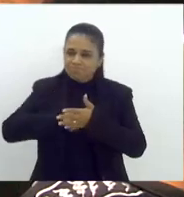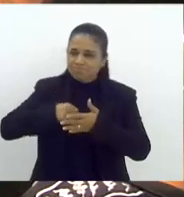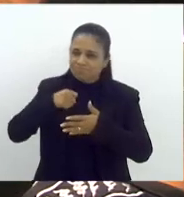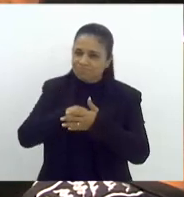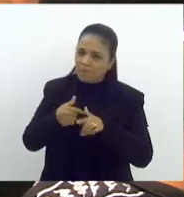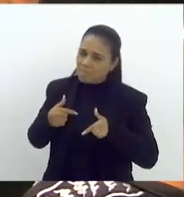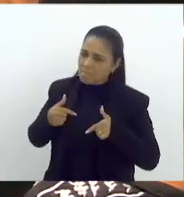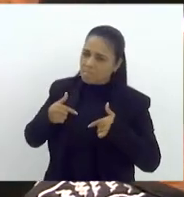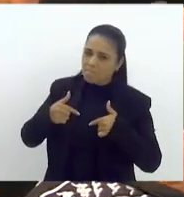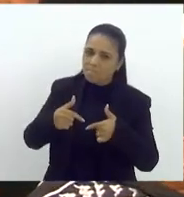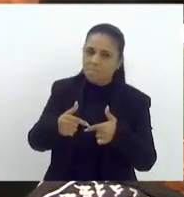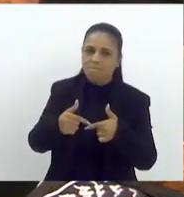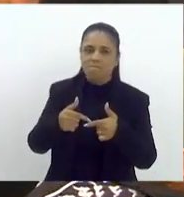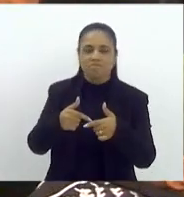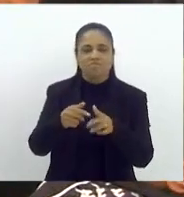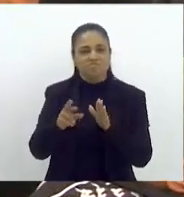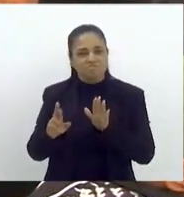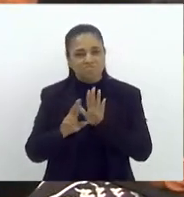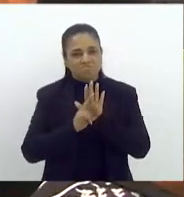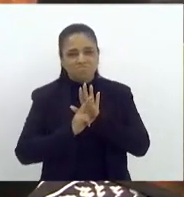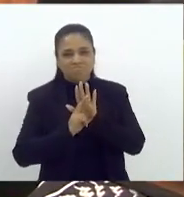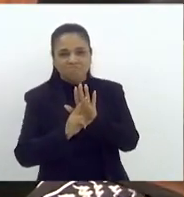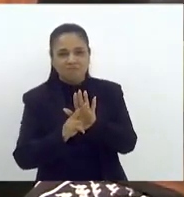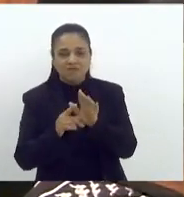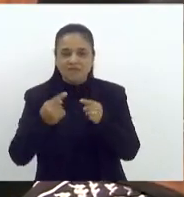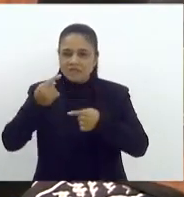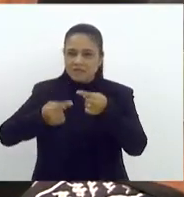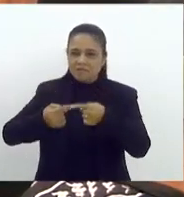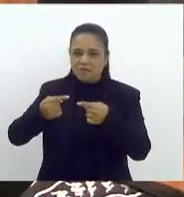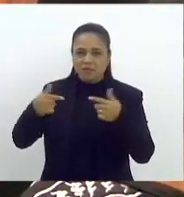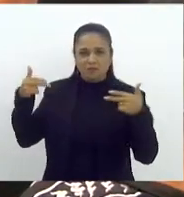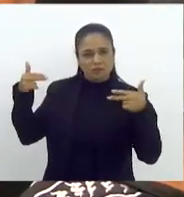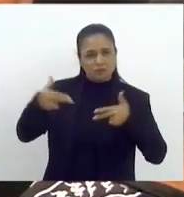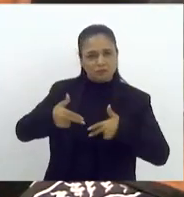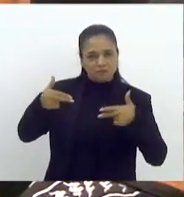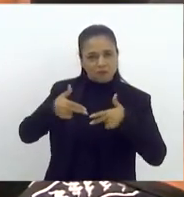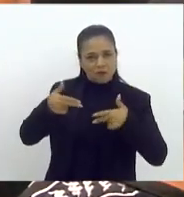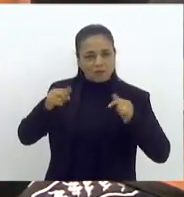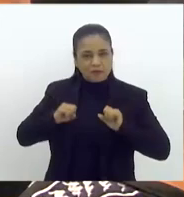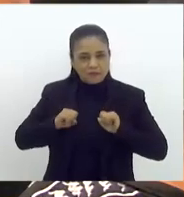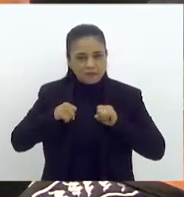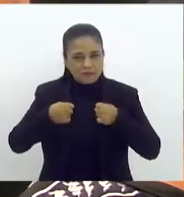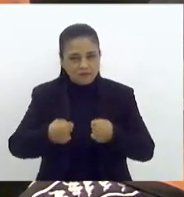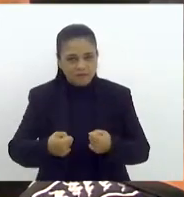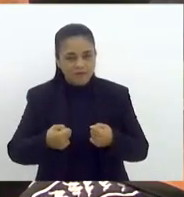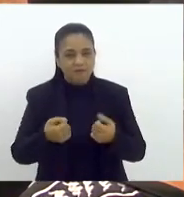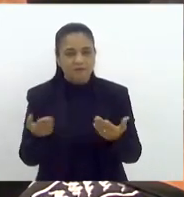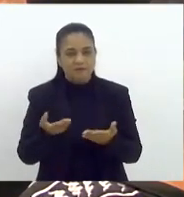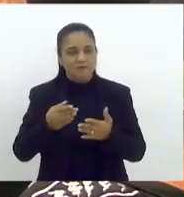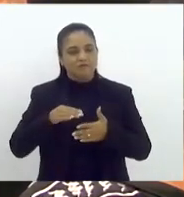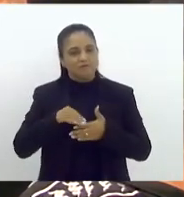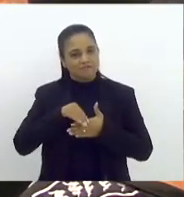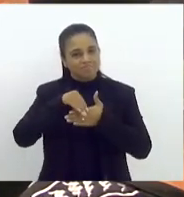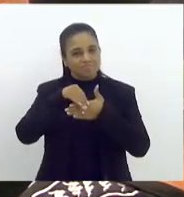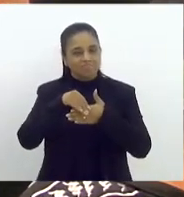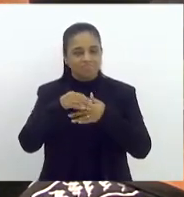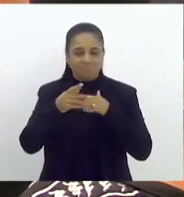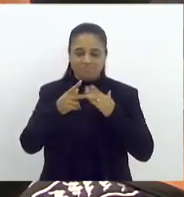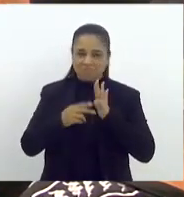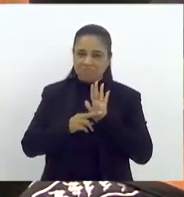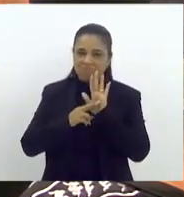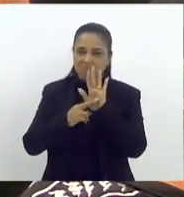precursora nesse debate em defesa do hip hop que vai presidir a nossa frente parlamentar que é deputada Dani Monteiro